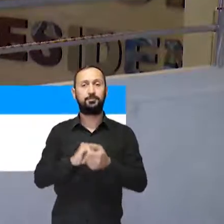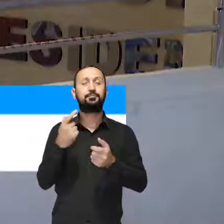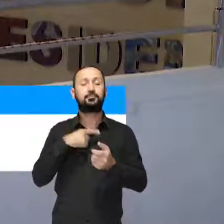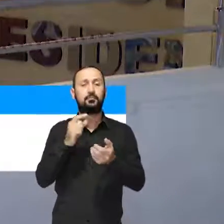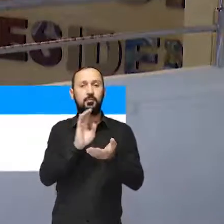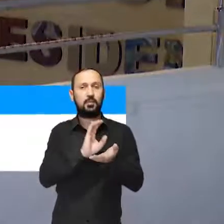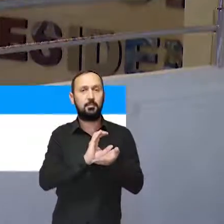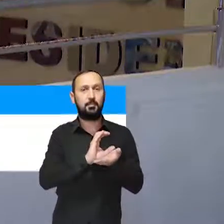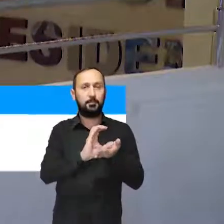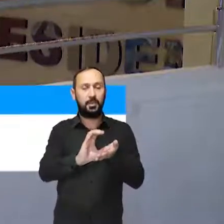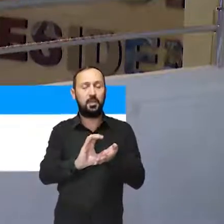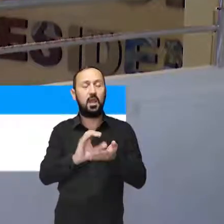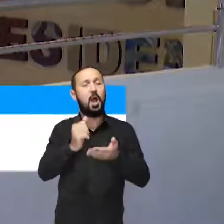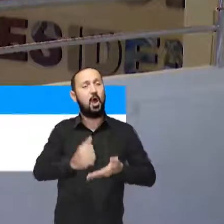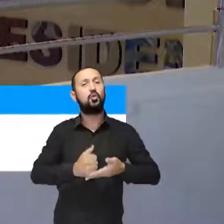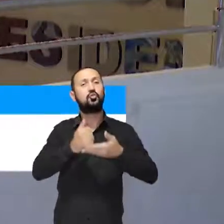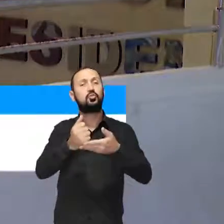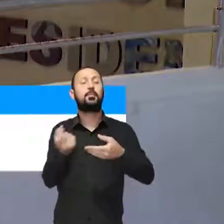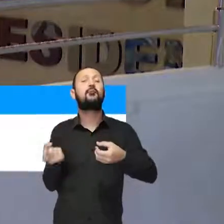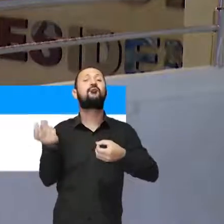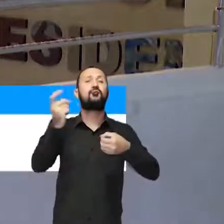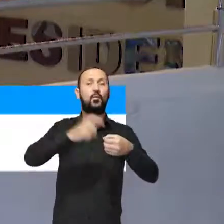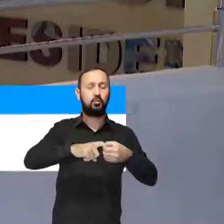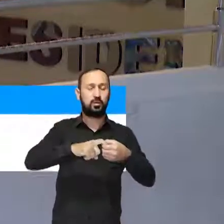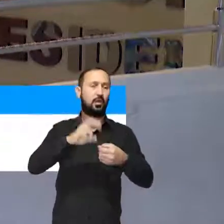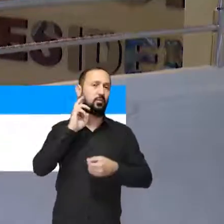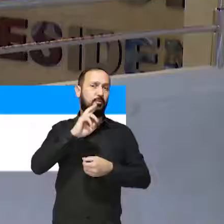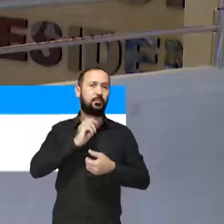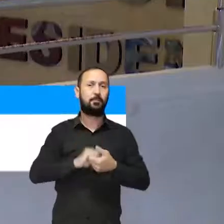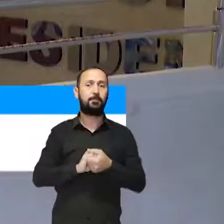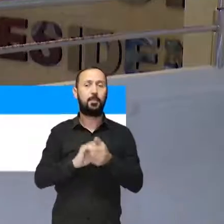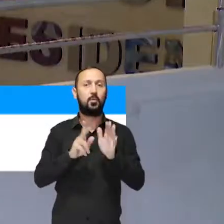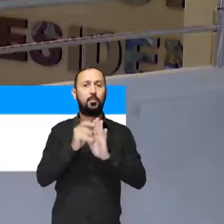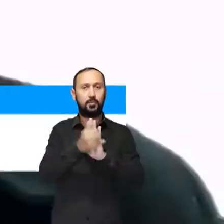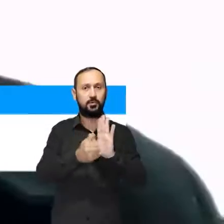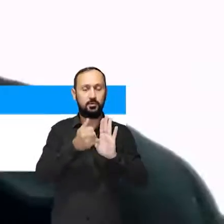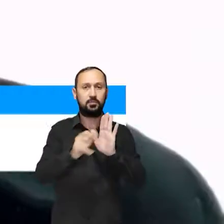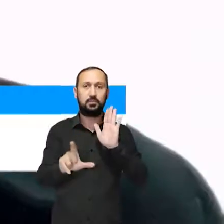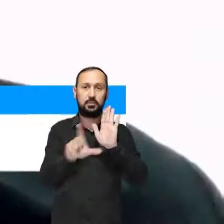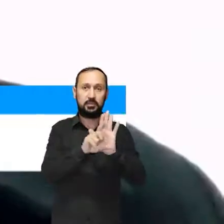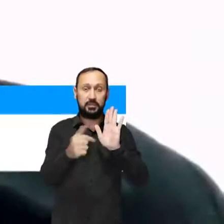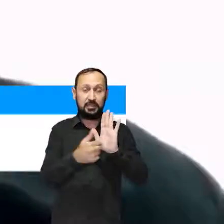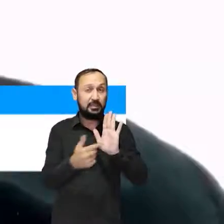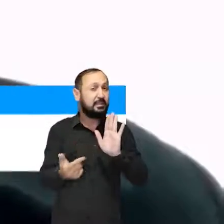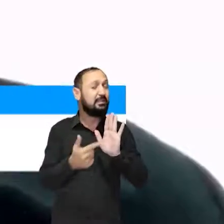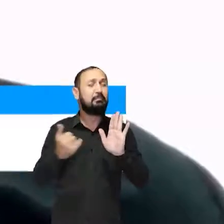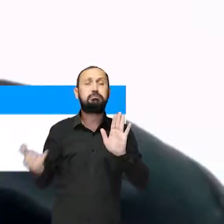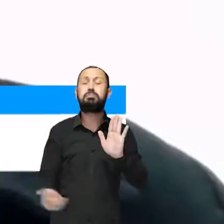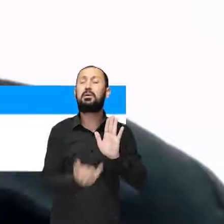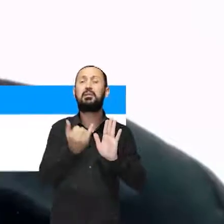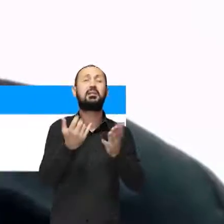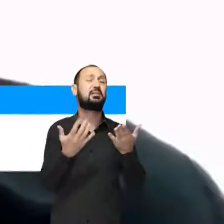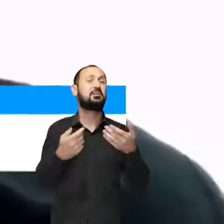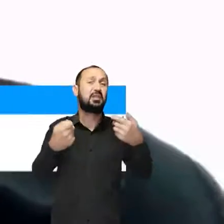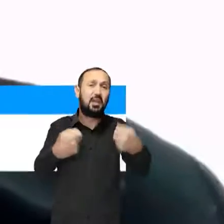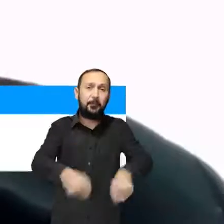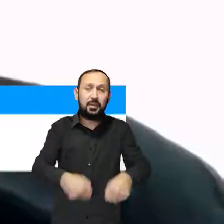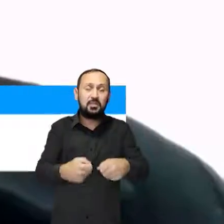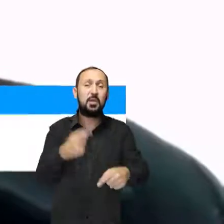atividades. O pacote é mais um passo para o resgate da normalidade. Projeto extremamente